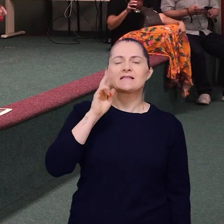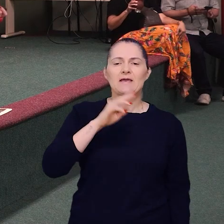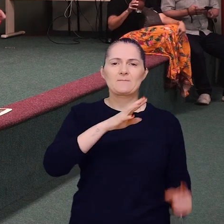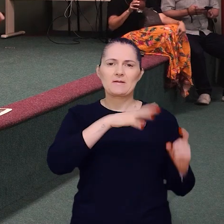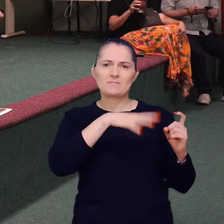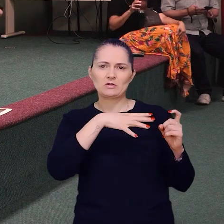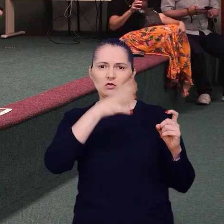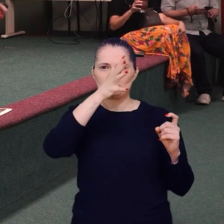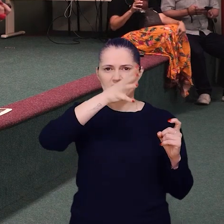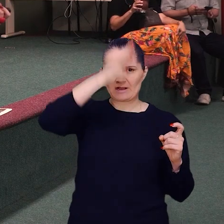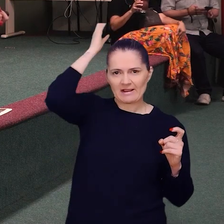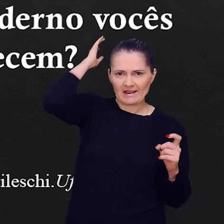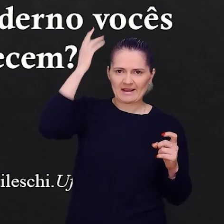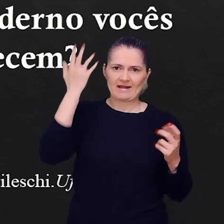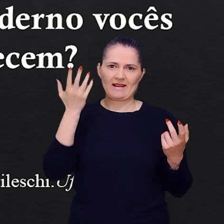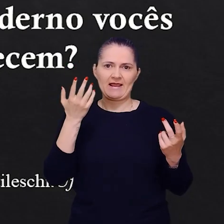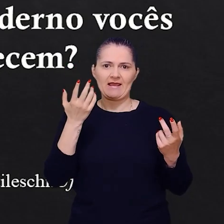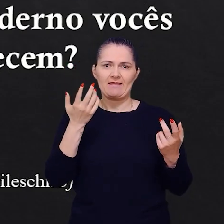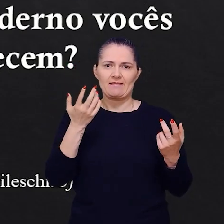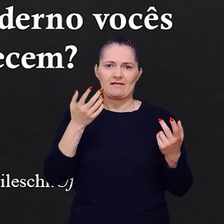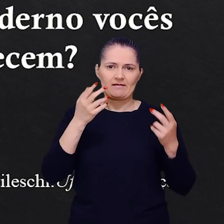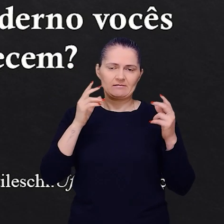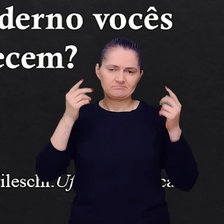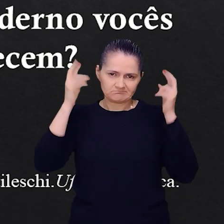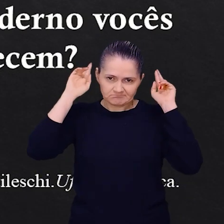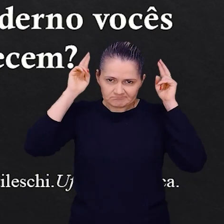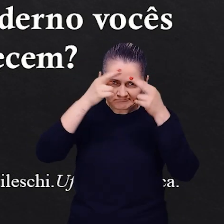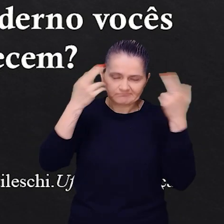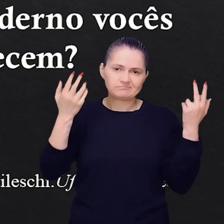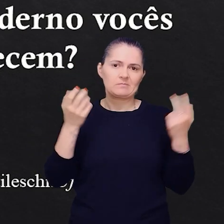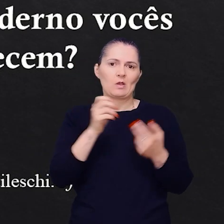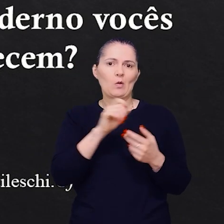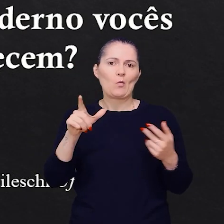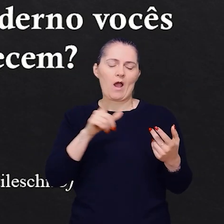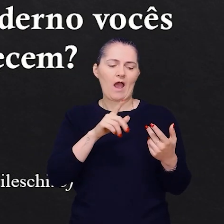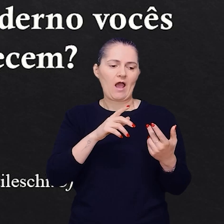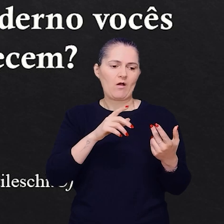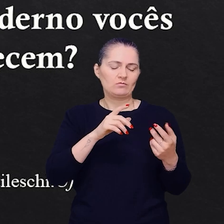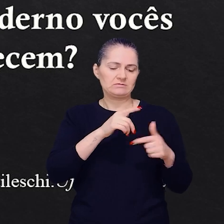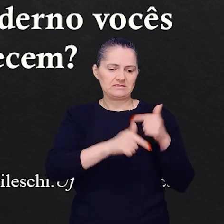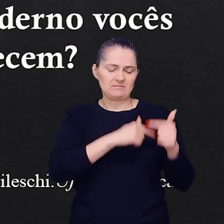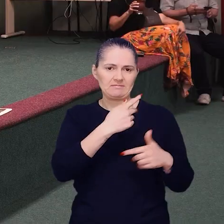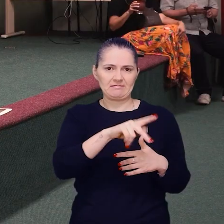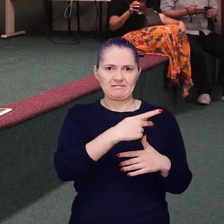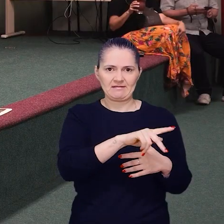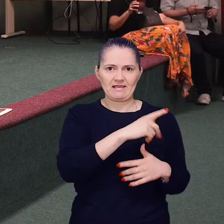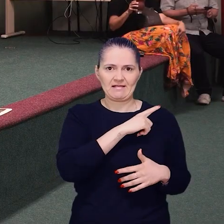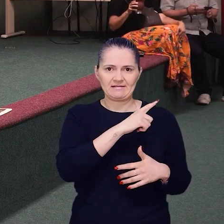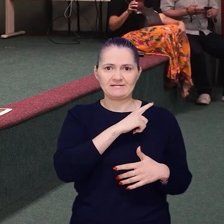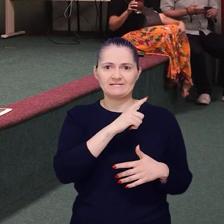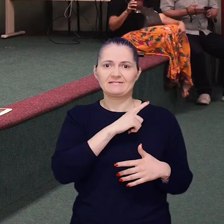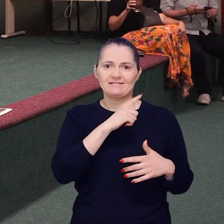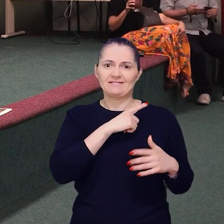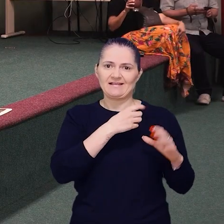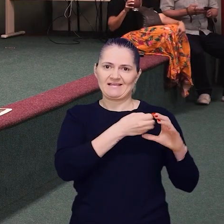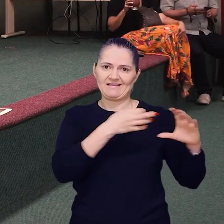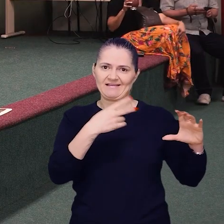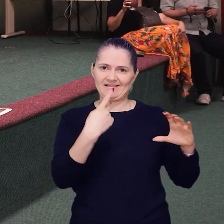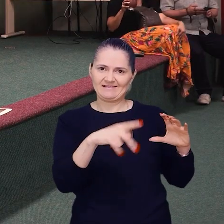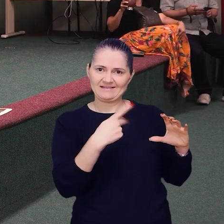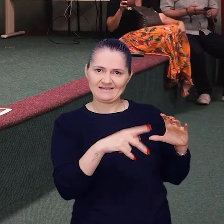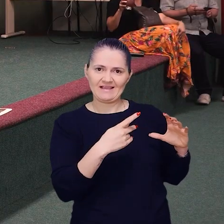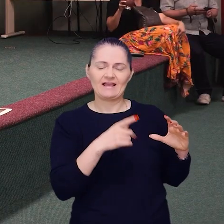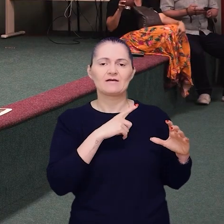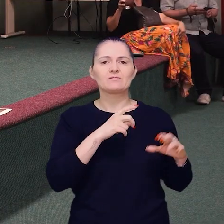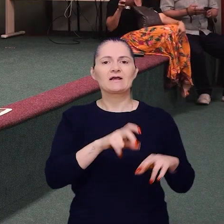da mitologia romana? Quem é a Minerva? Ela tem alguns atributos, que não sei se vocês conseguem observar aqui pela imagem, mas ela